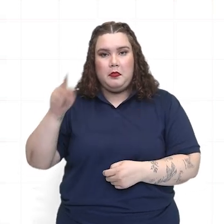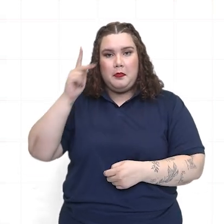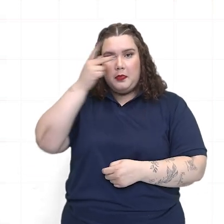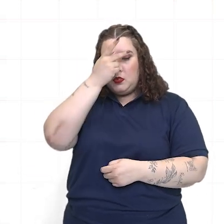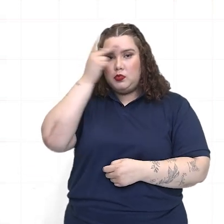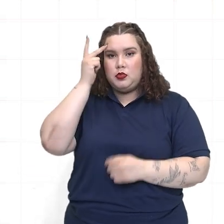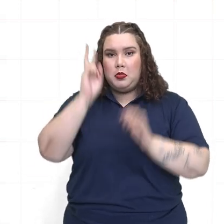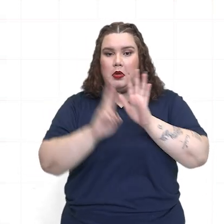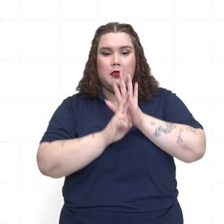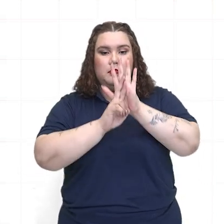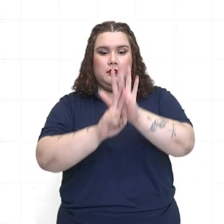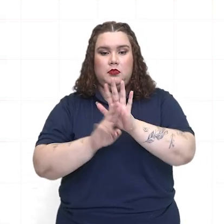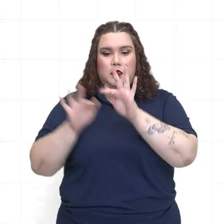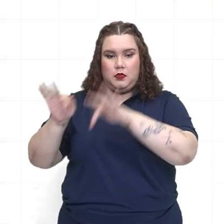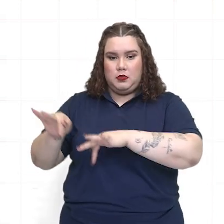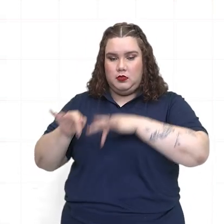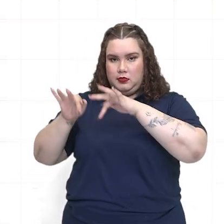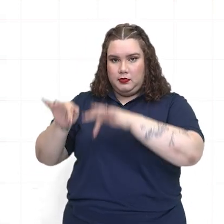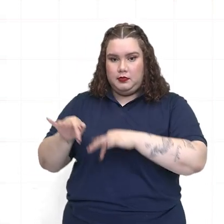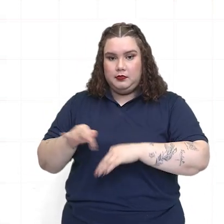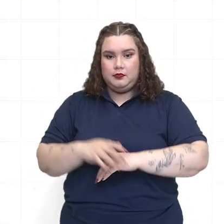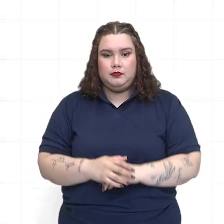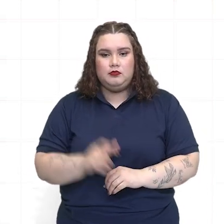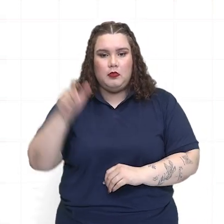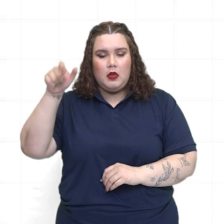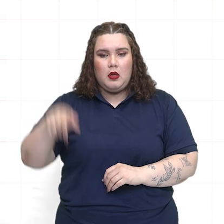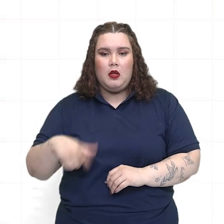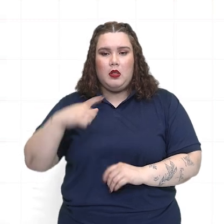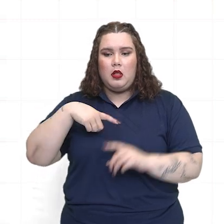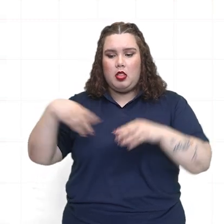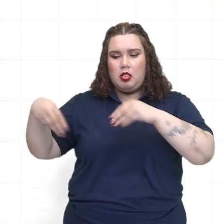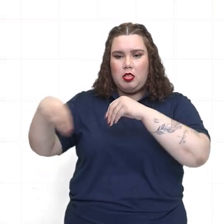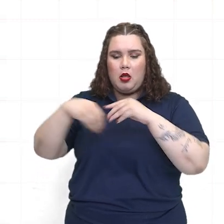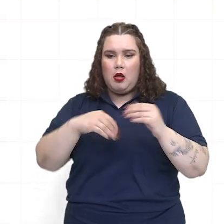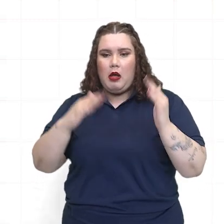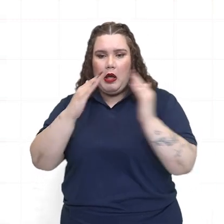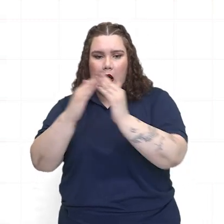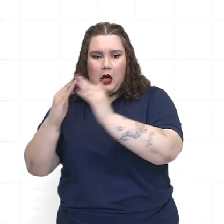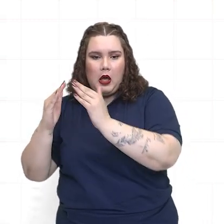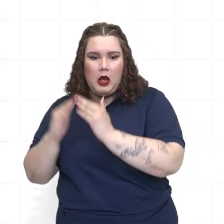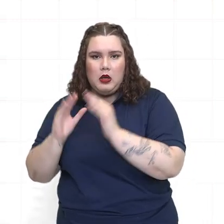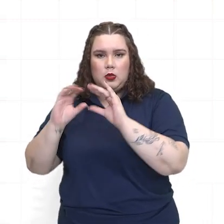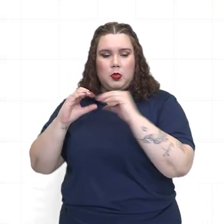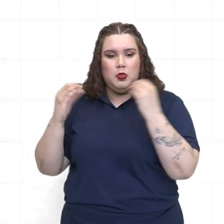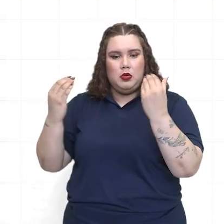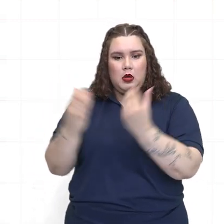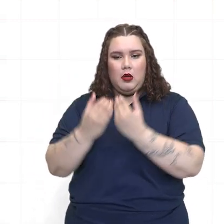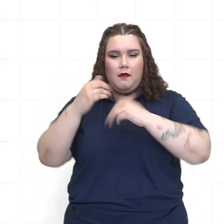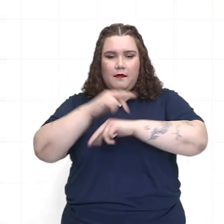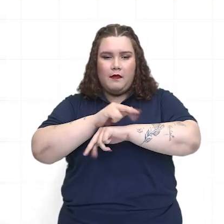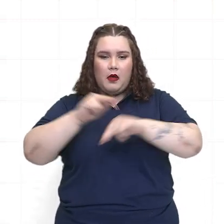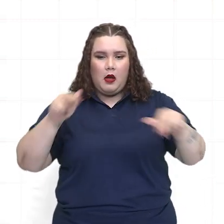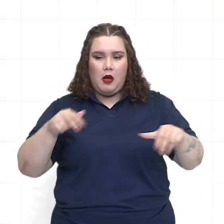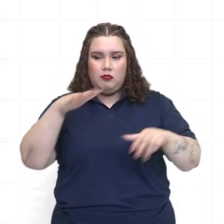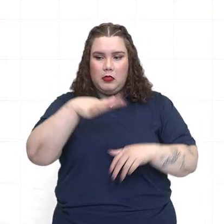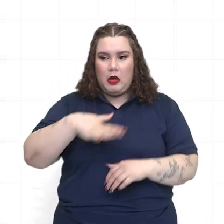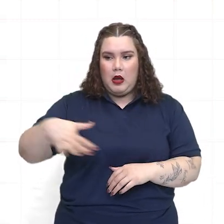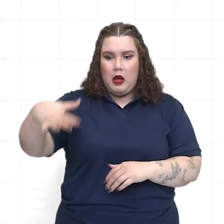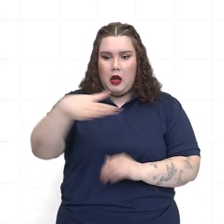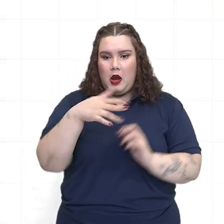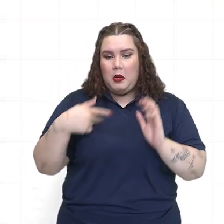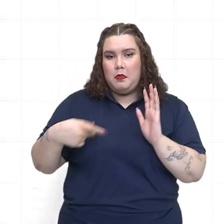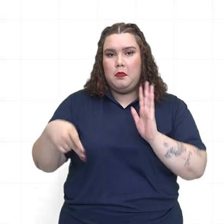um senhor feudal, né? Esse senhorio incluía as terras, vilas, aldeias e tudo que tivesse